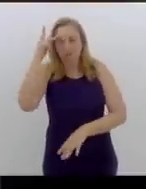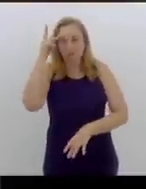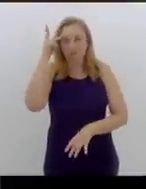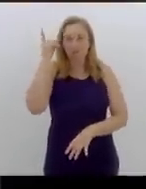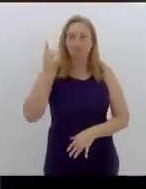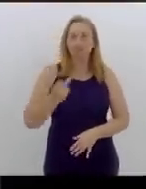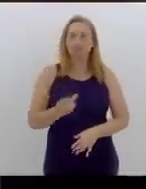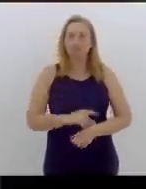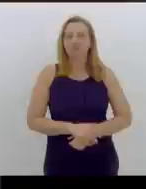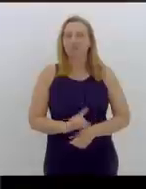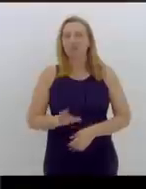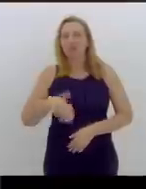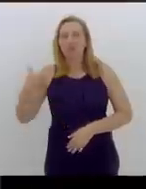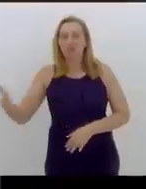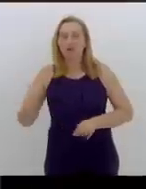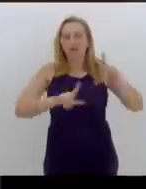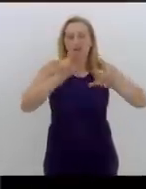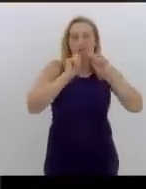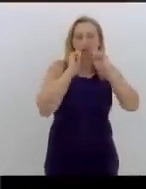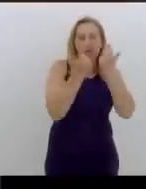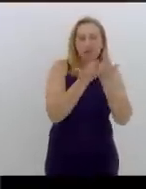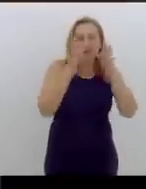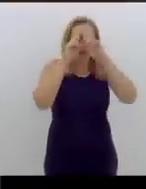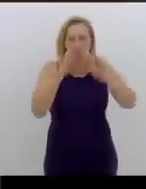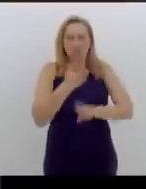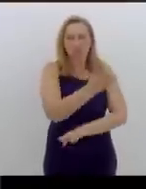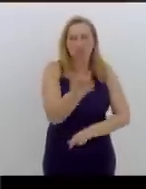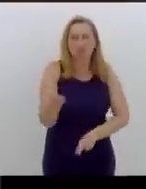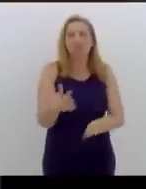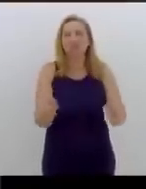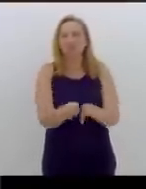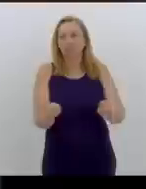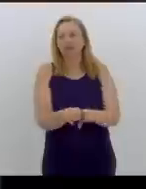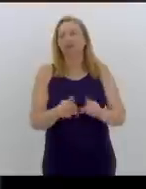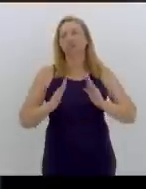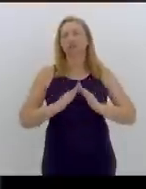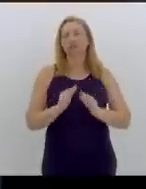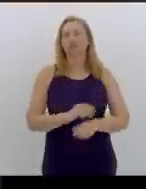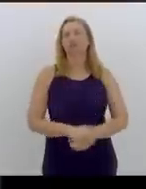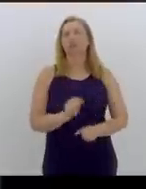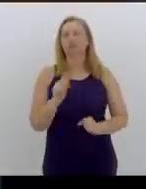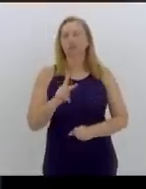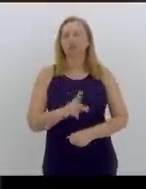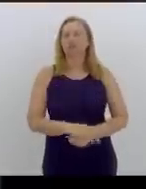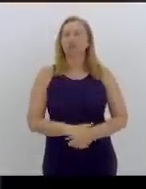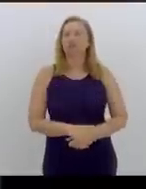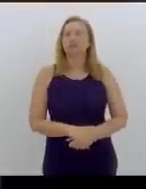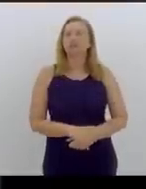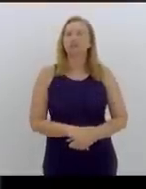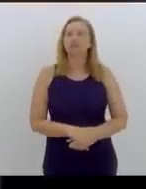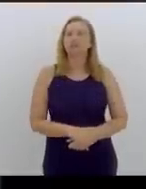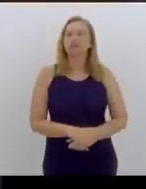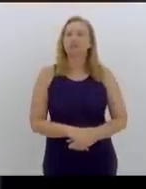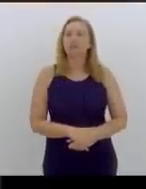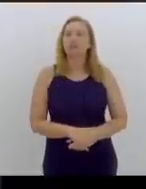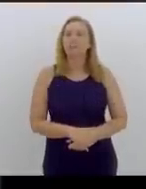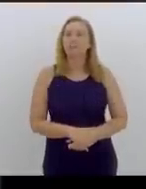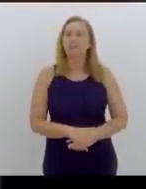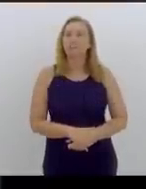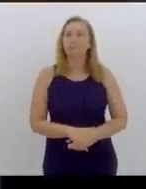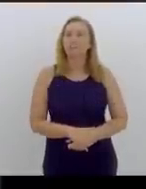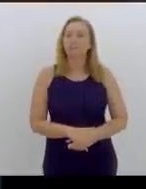fora na TV alérgica então respeita vocês também aí de casa tá ok a crítica